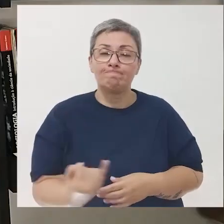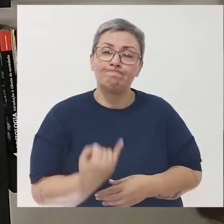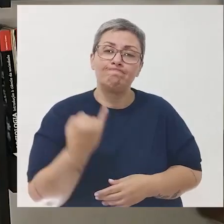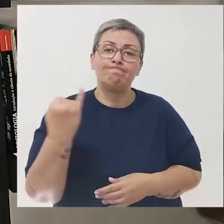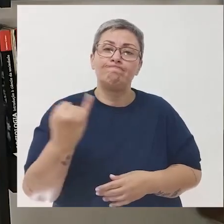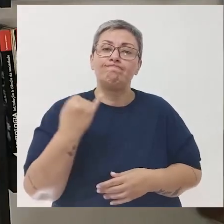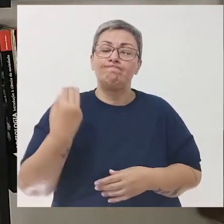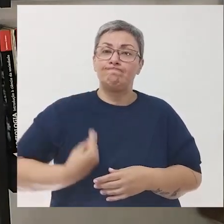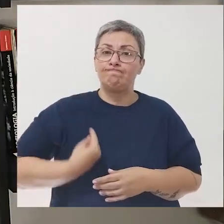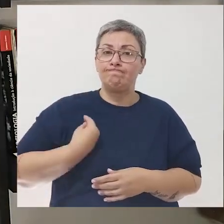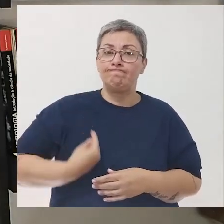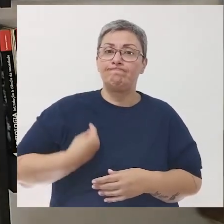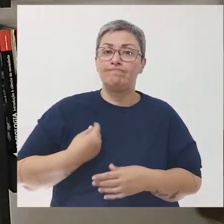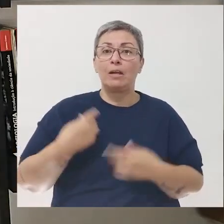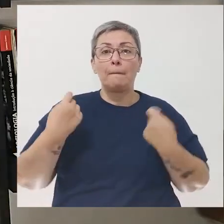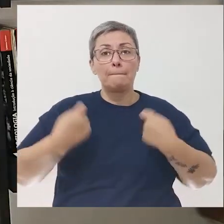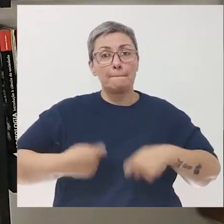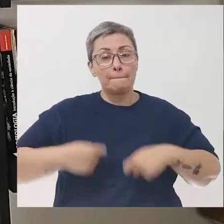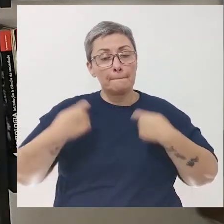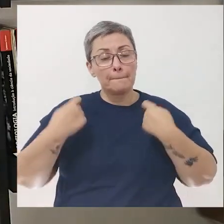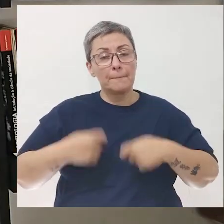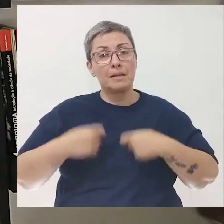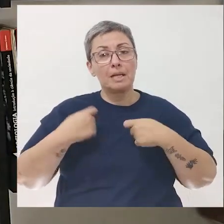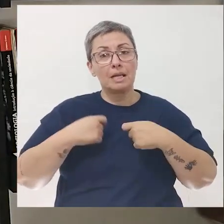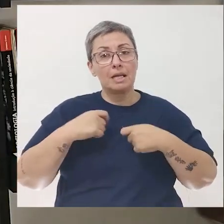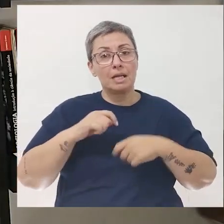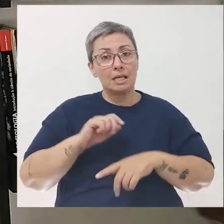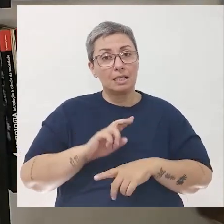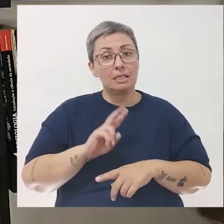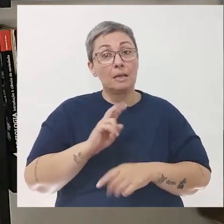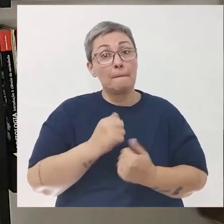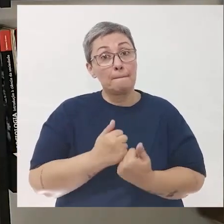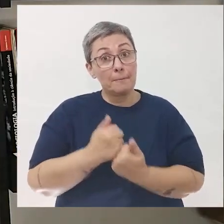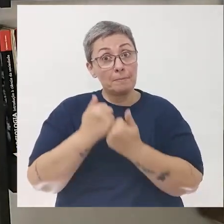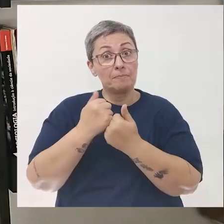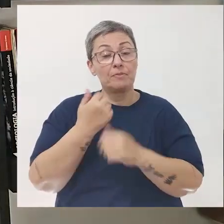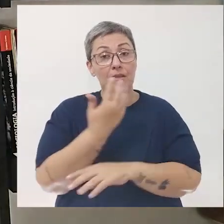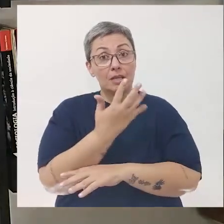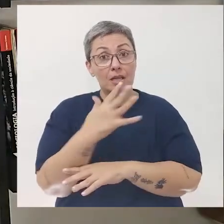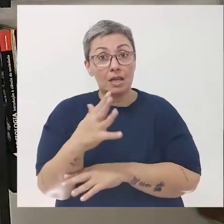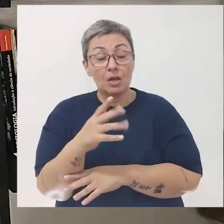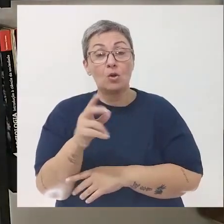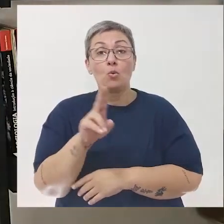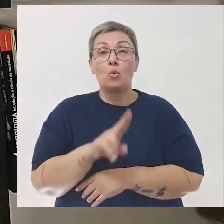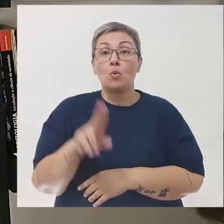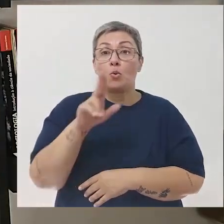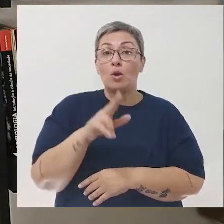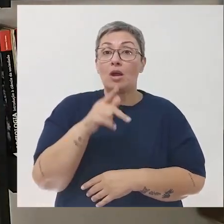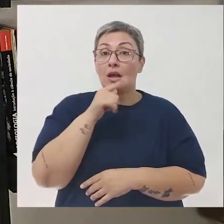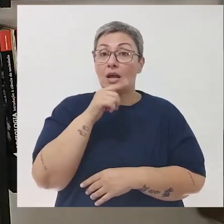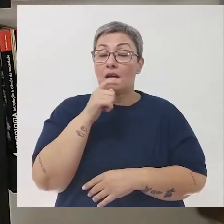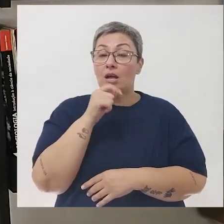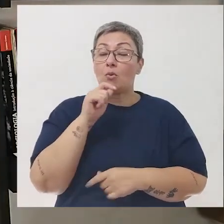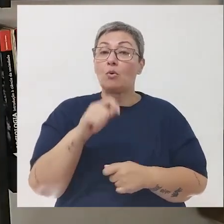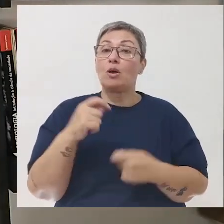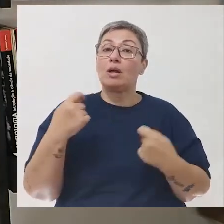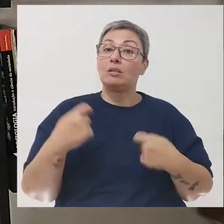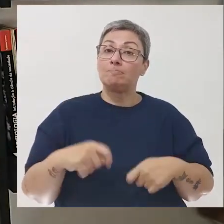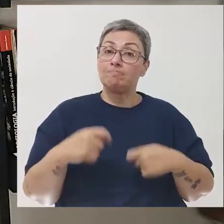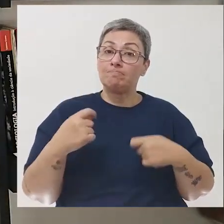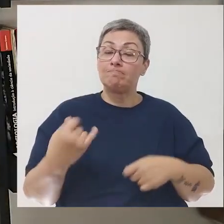é essencial para as nossas vidas, então a gente tem que preservar o meio ambiente e consumir esse